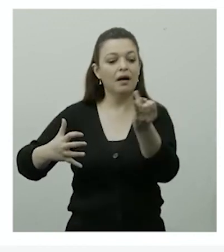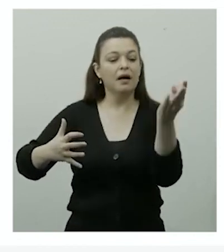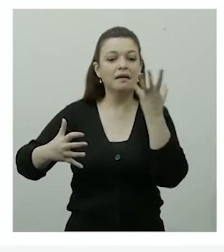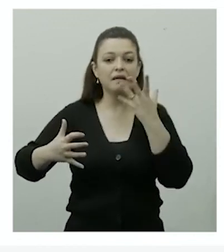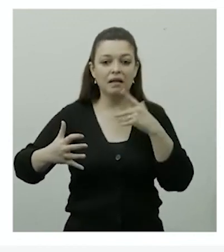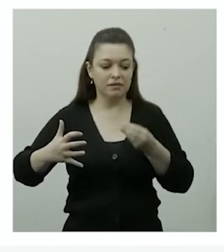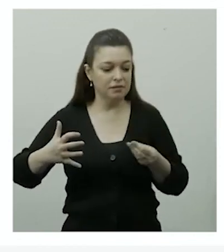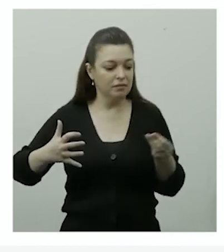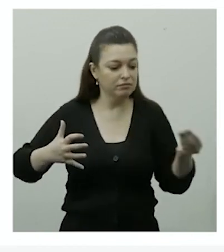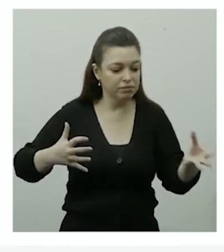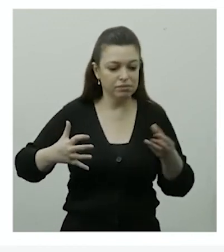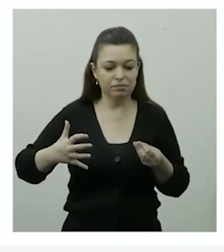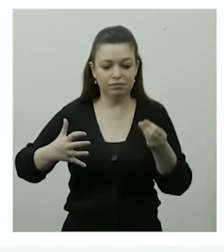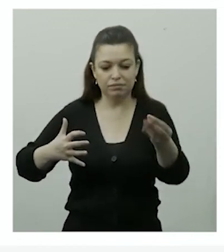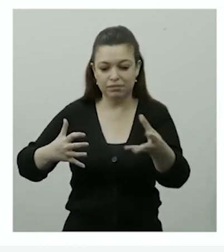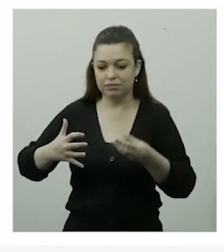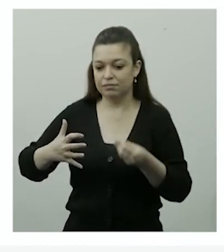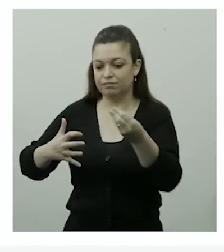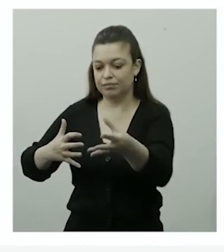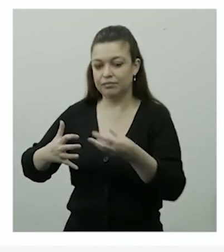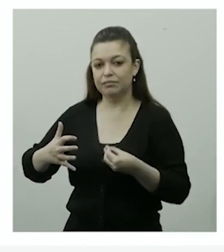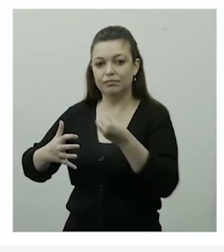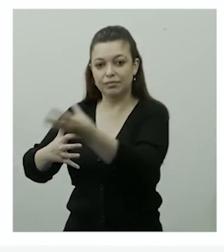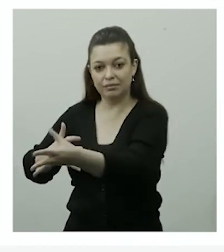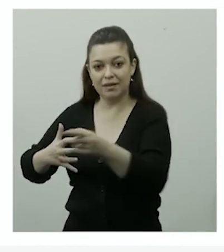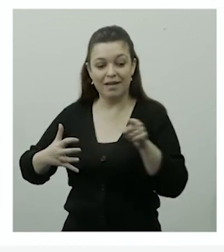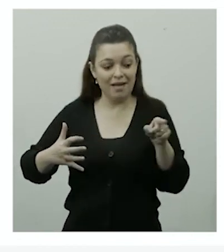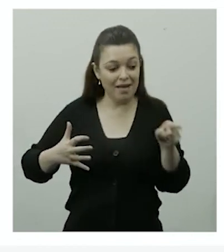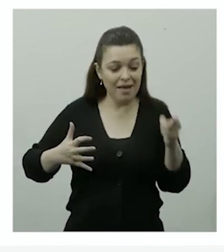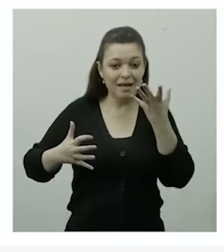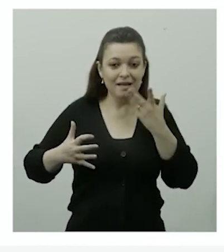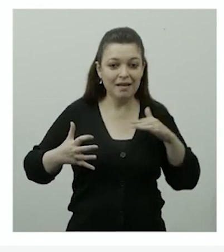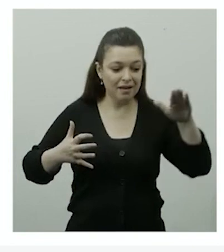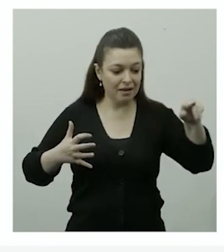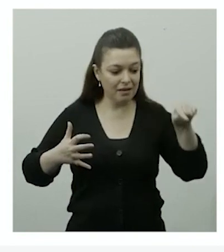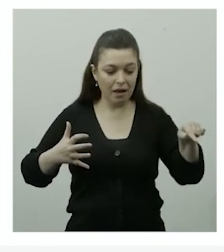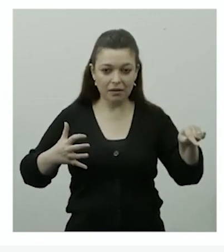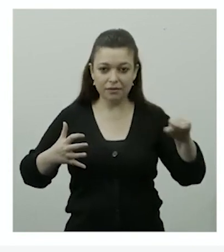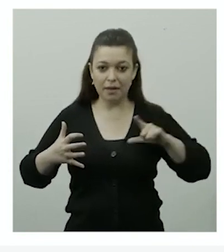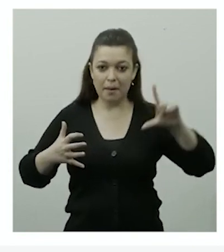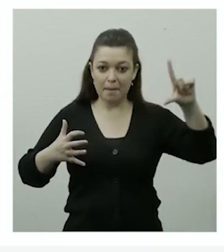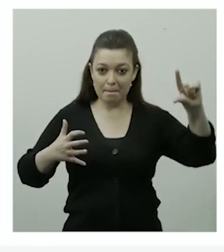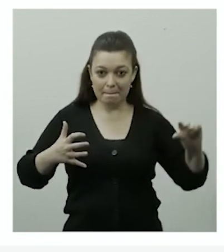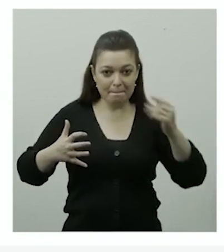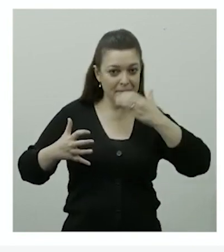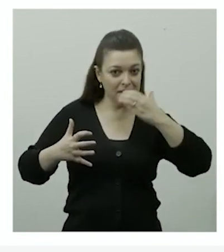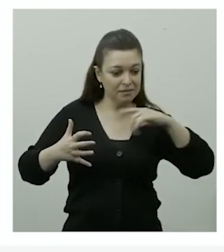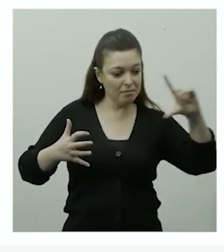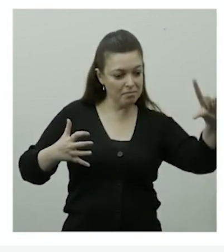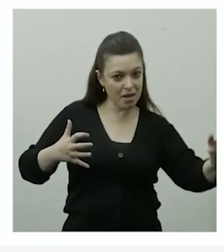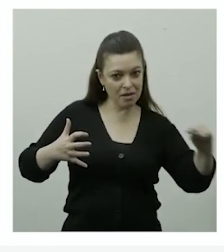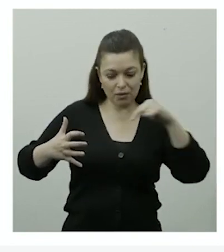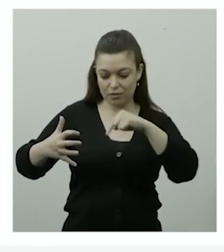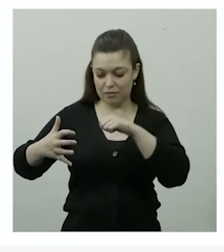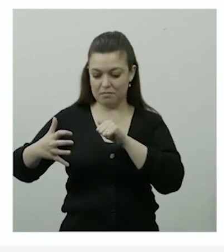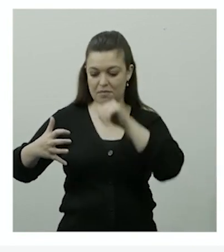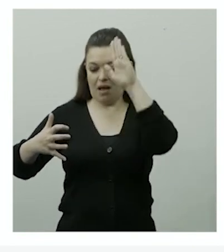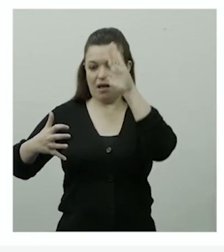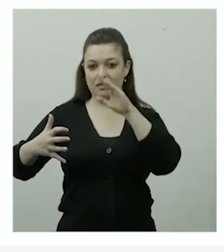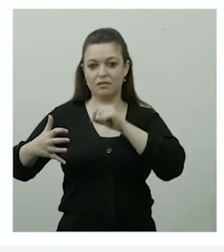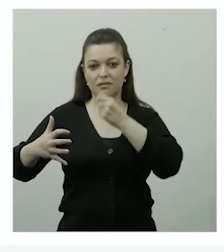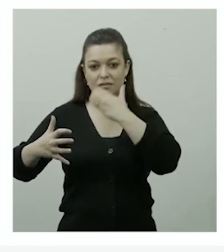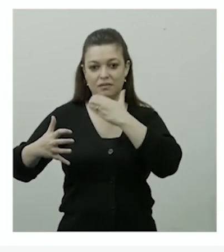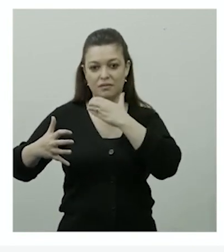crianças. Cada criança ganhou menos maçãs do que havia na cesta ou